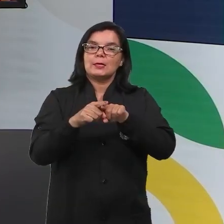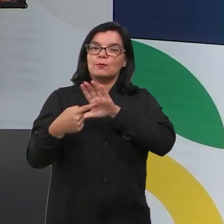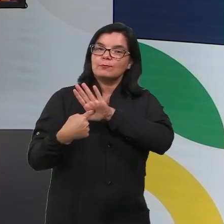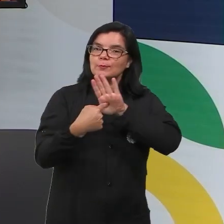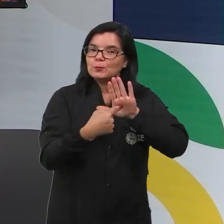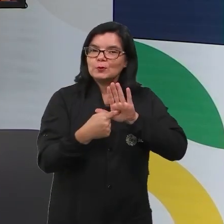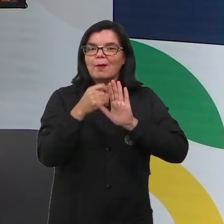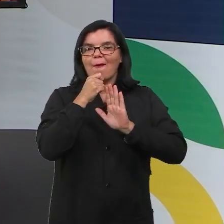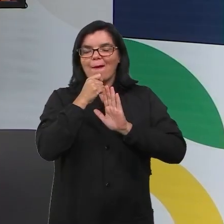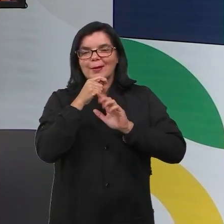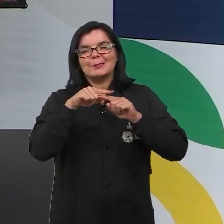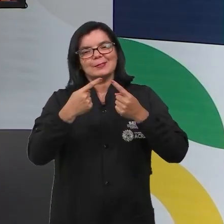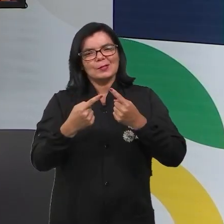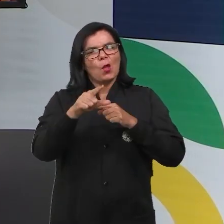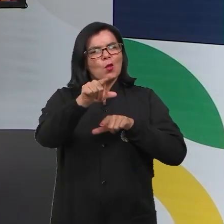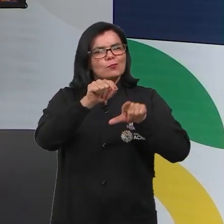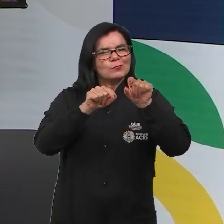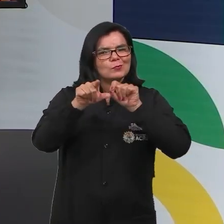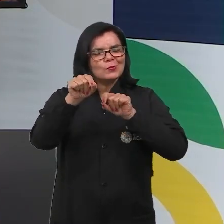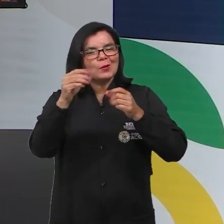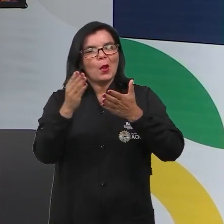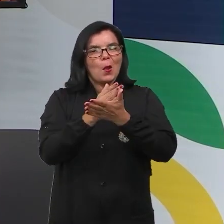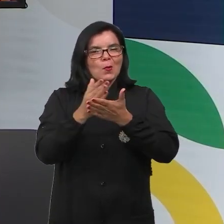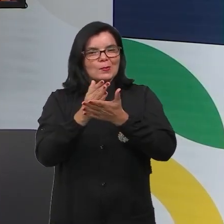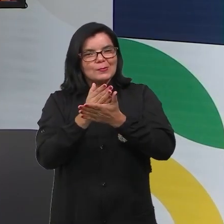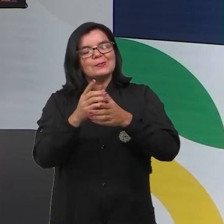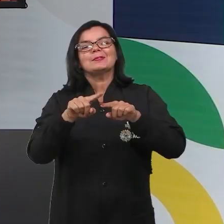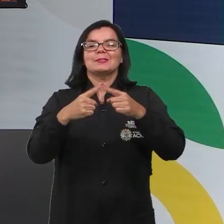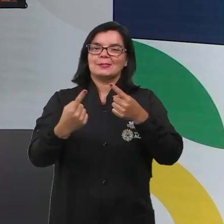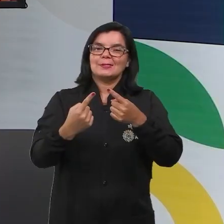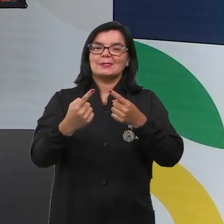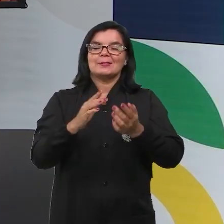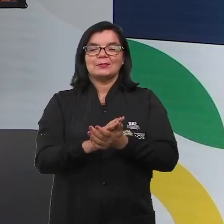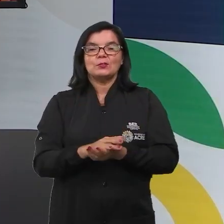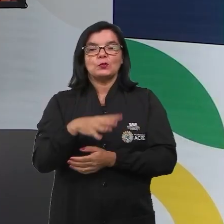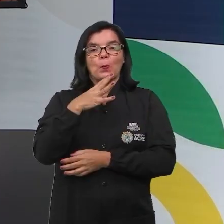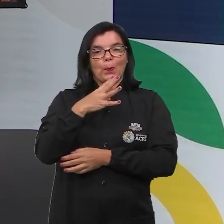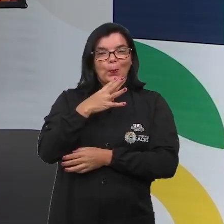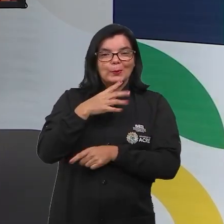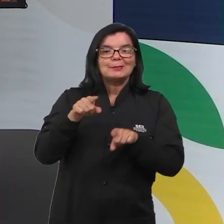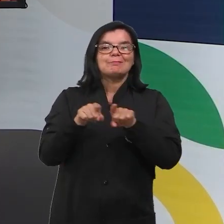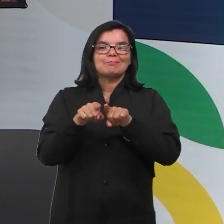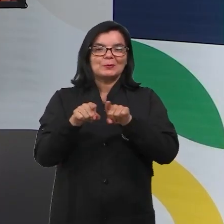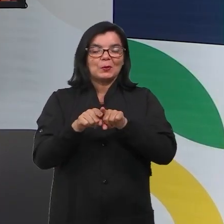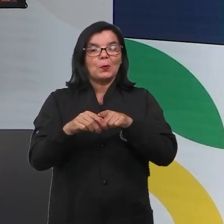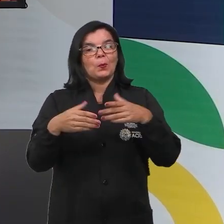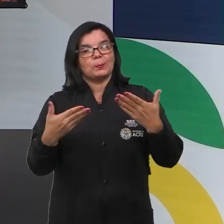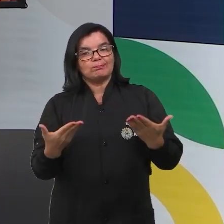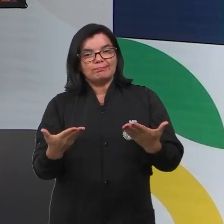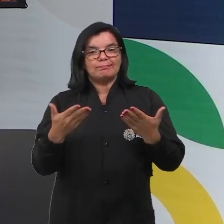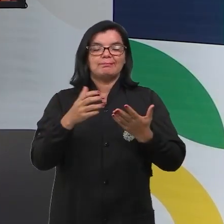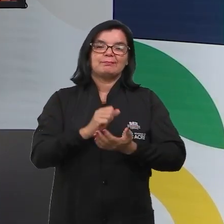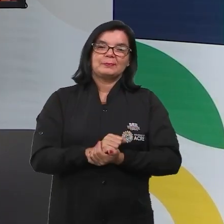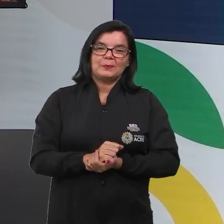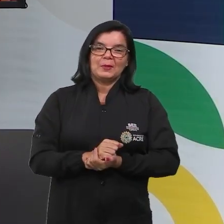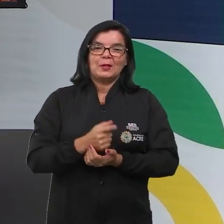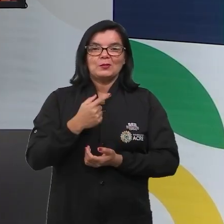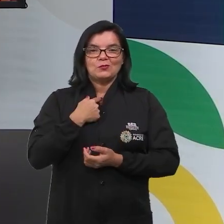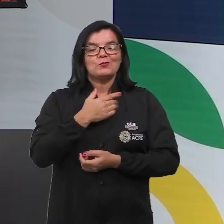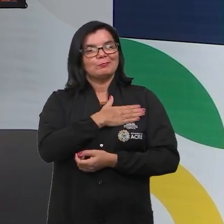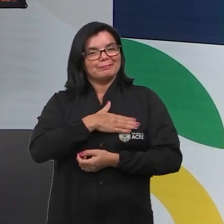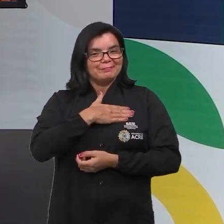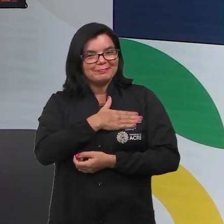mencionados aqui. Eu escolhi alguns deles aí por uma questão mais de conhecimento, ou mesmo de